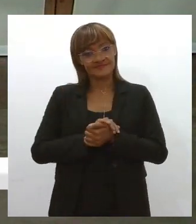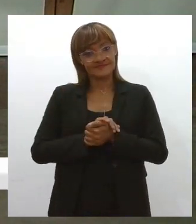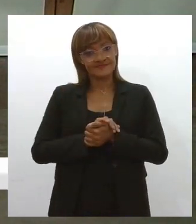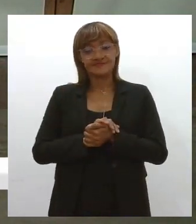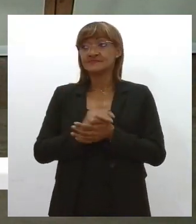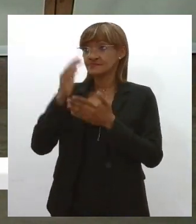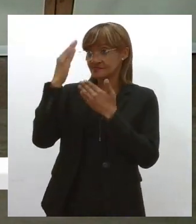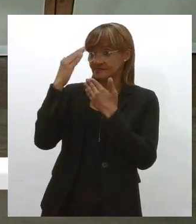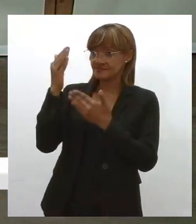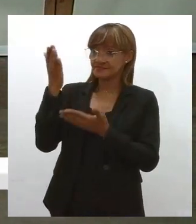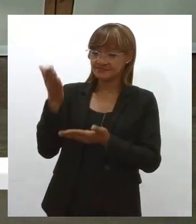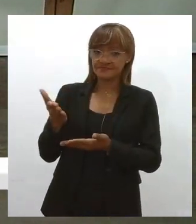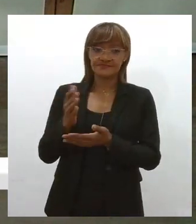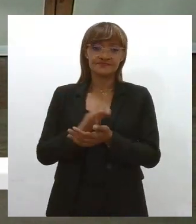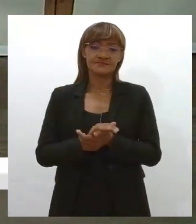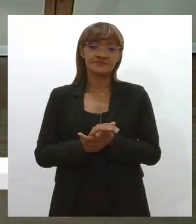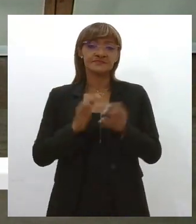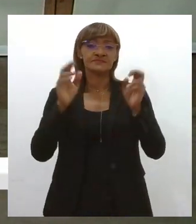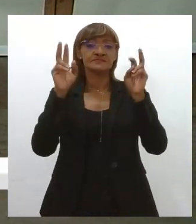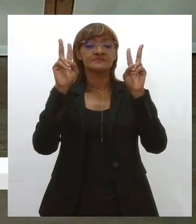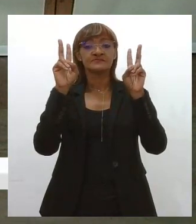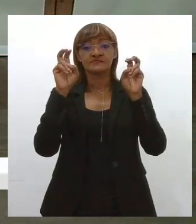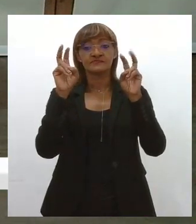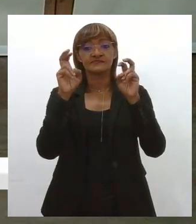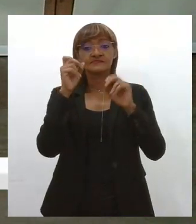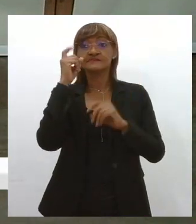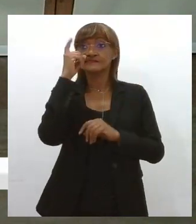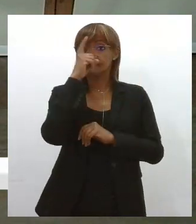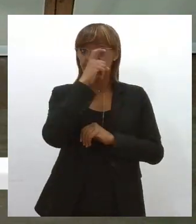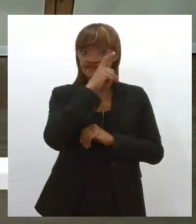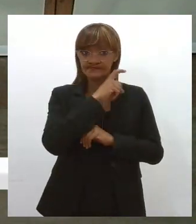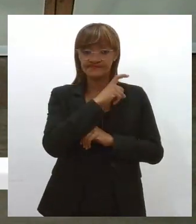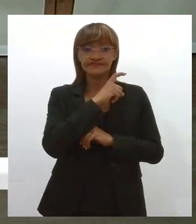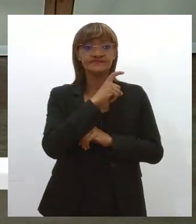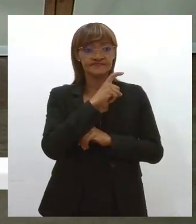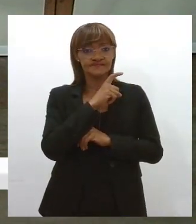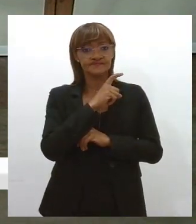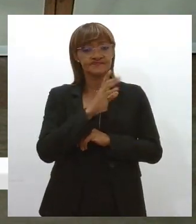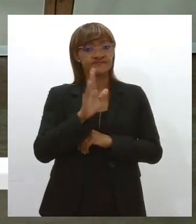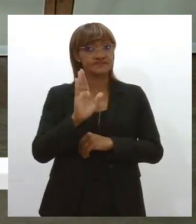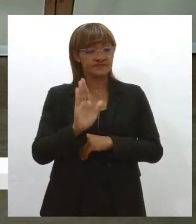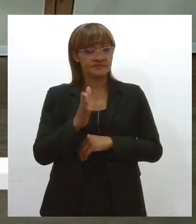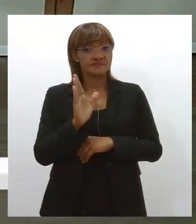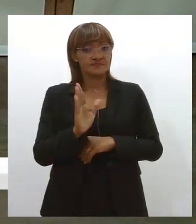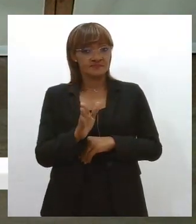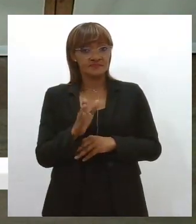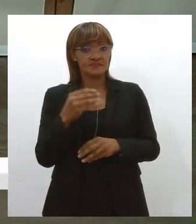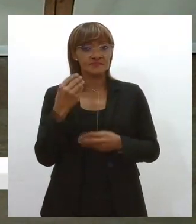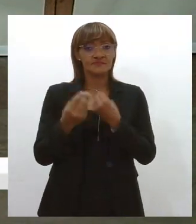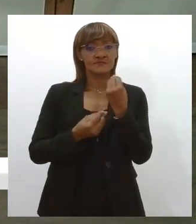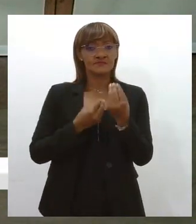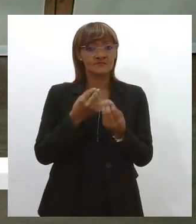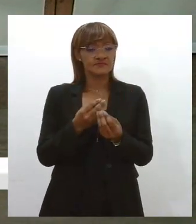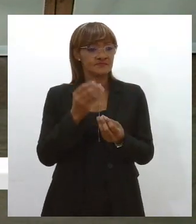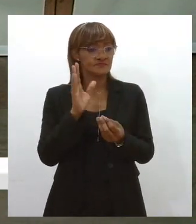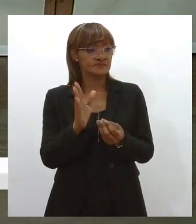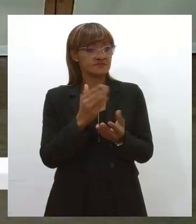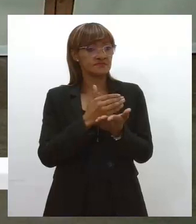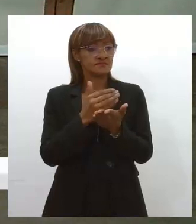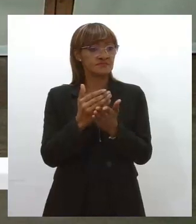você. Bom, esse é um tema que não é fácil de tratar, né? A própria introdução já diz um pouco